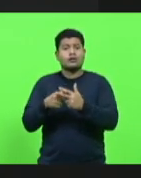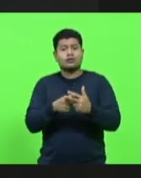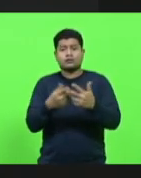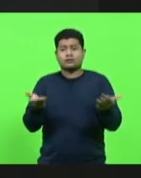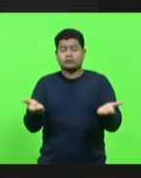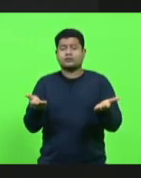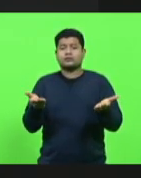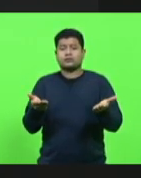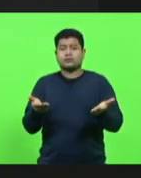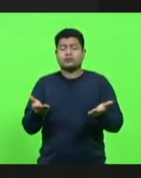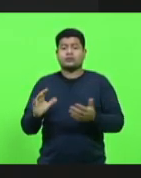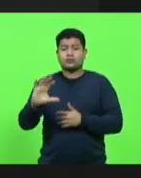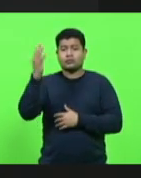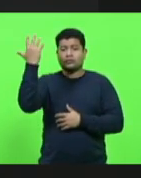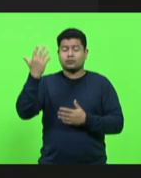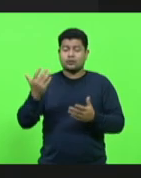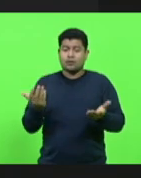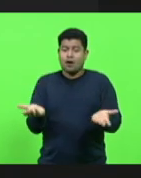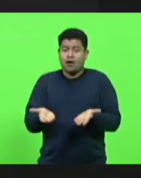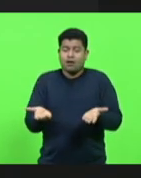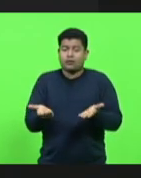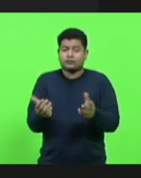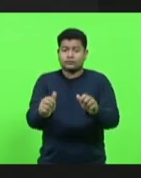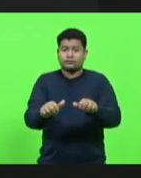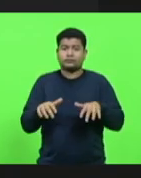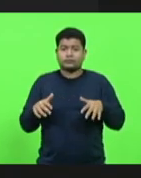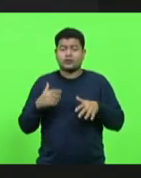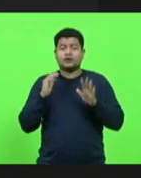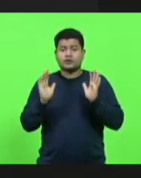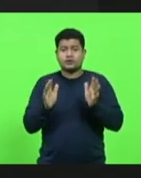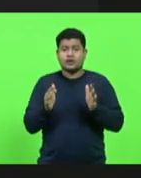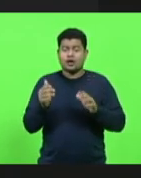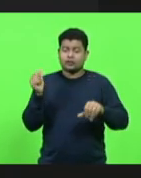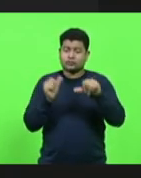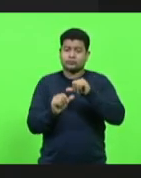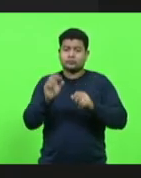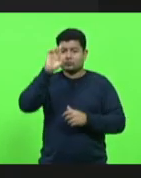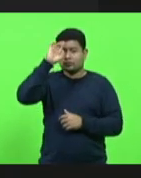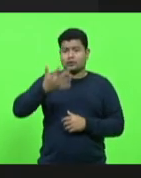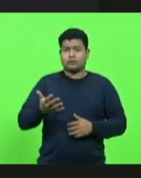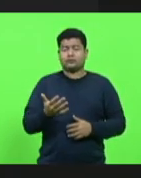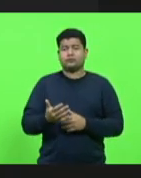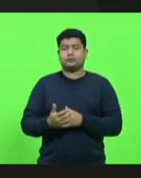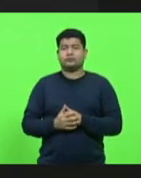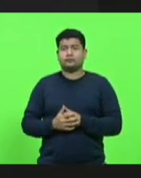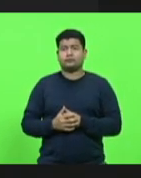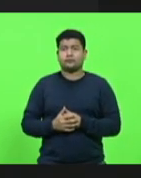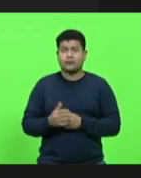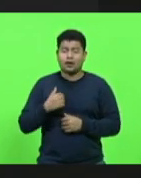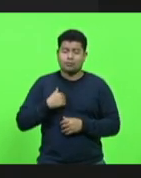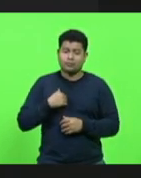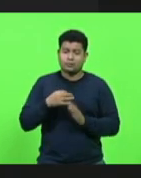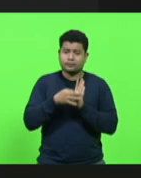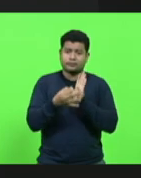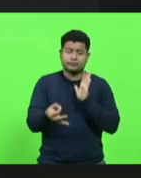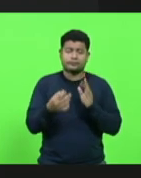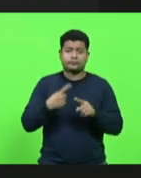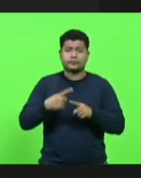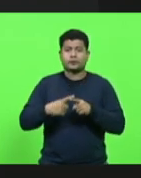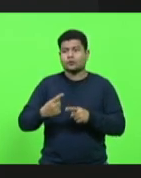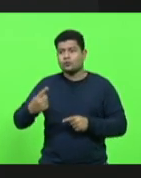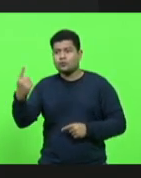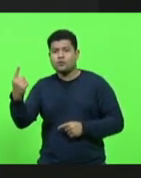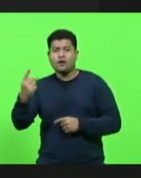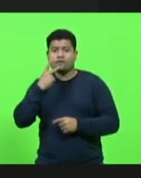o acontecido do dia de hoje, já com o concerto também, né? Entende? Era a minha opinião, porque agora vai ficar um dizendo que sim, outro